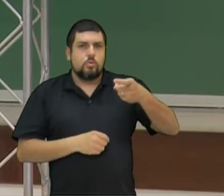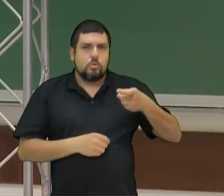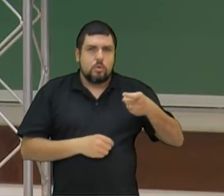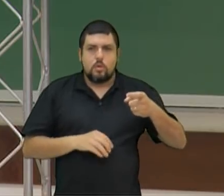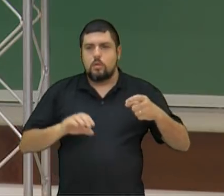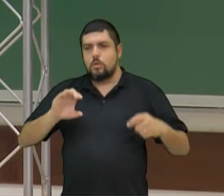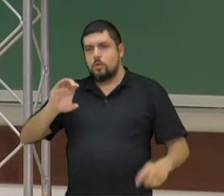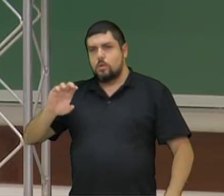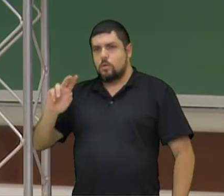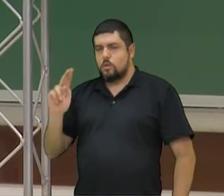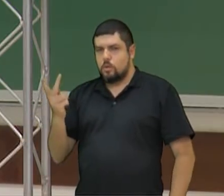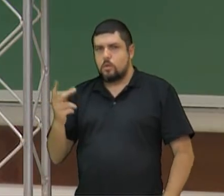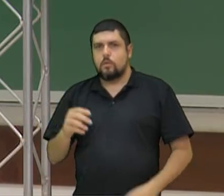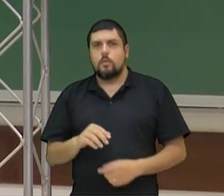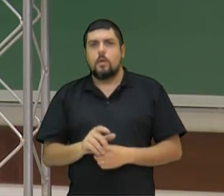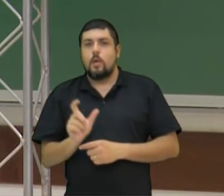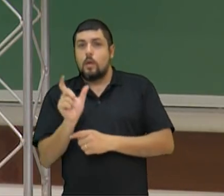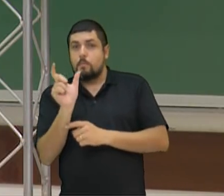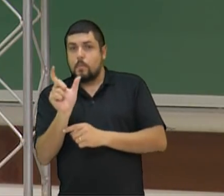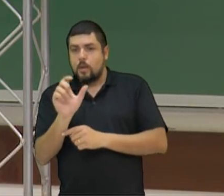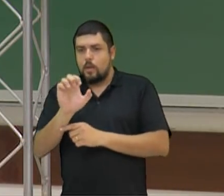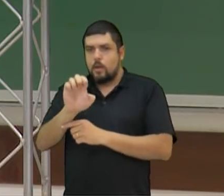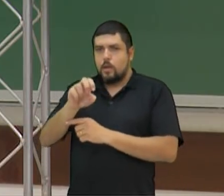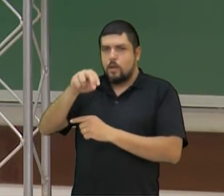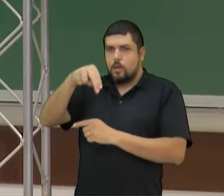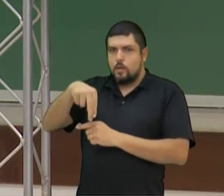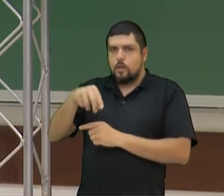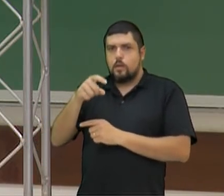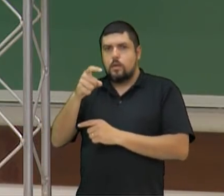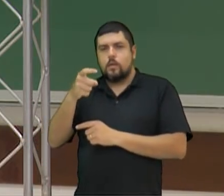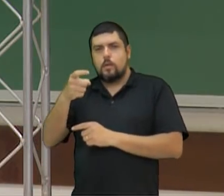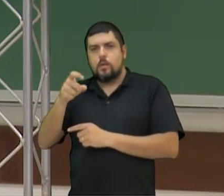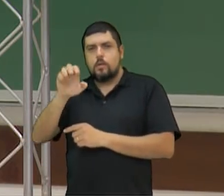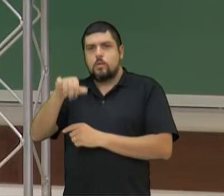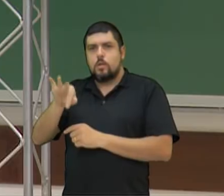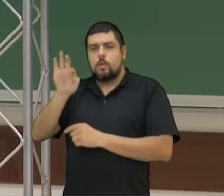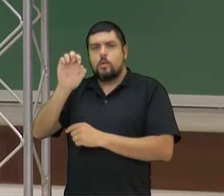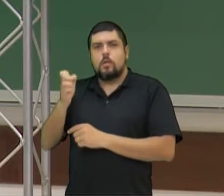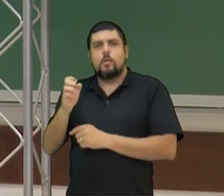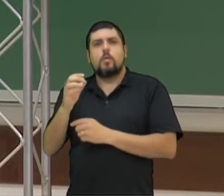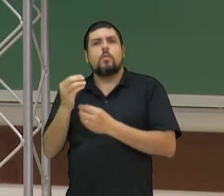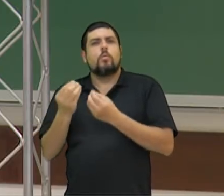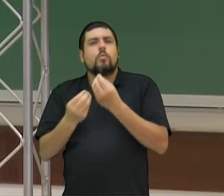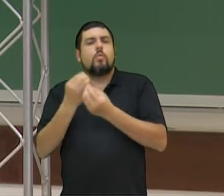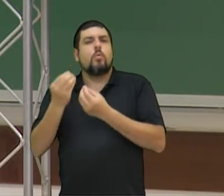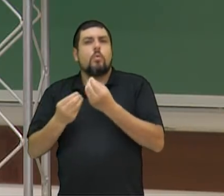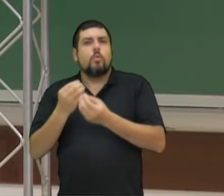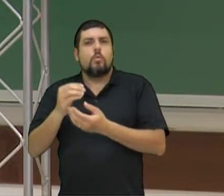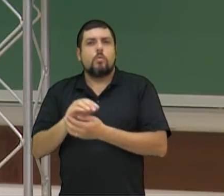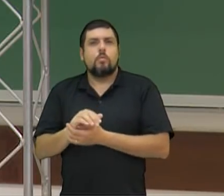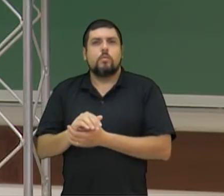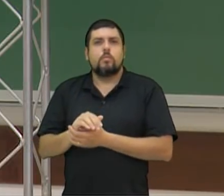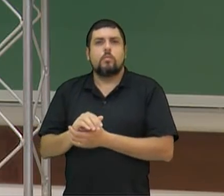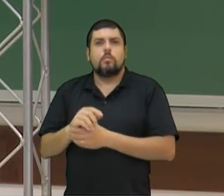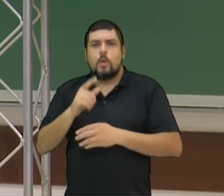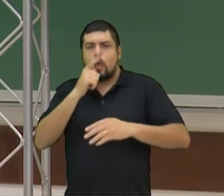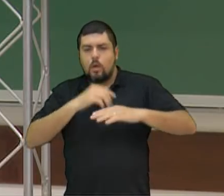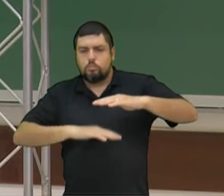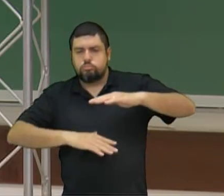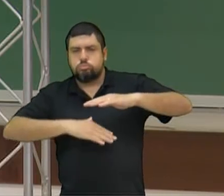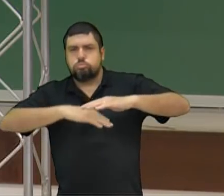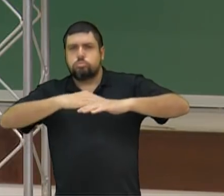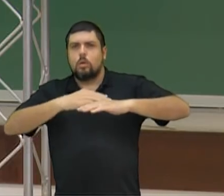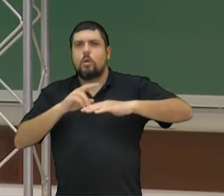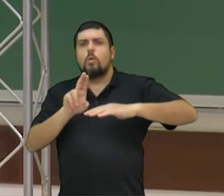que enchente a gente escreveu com X ou CH, vocês se lembram? Como é que está a memória de vocês? Enchente com X, será? Ou